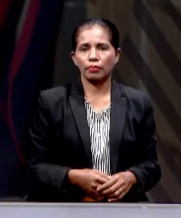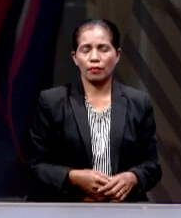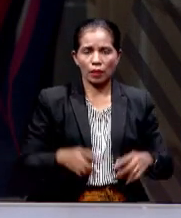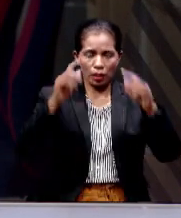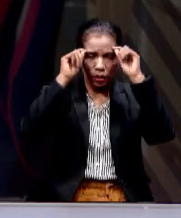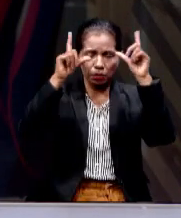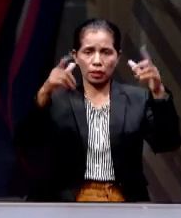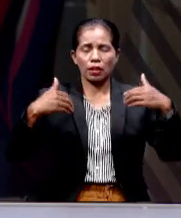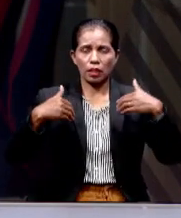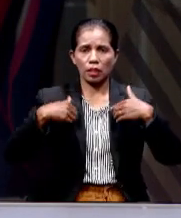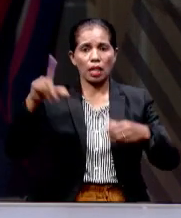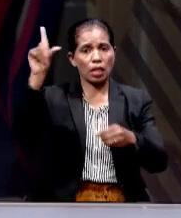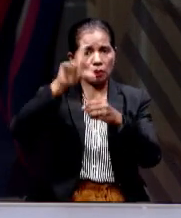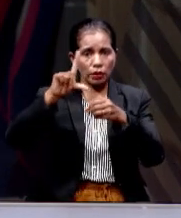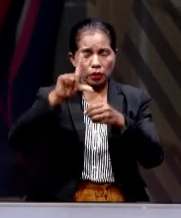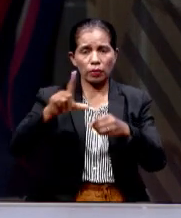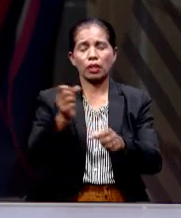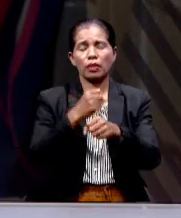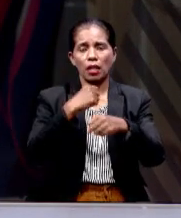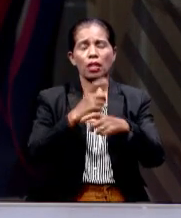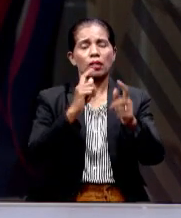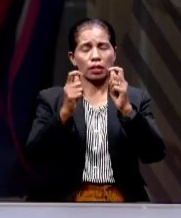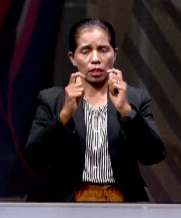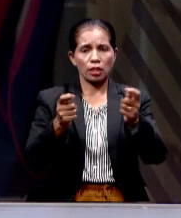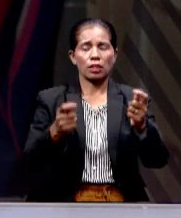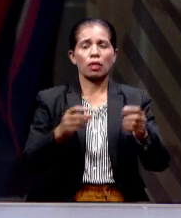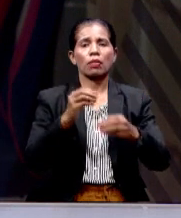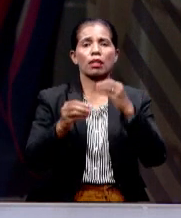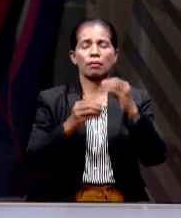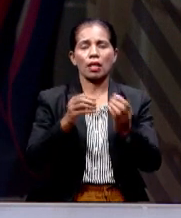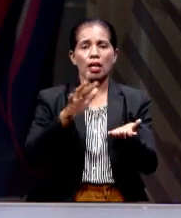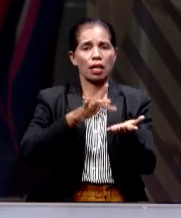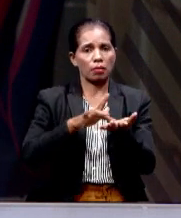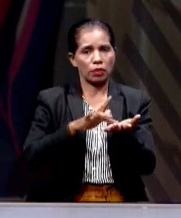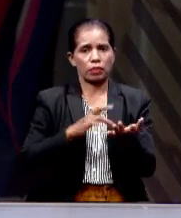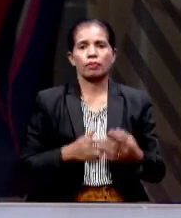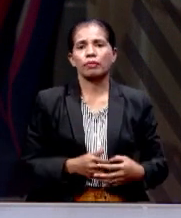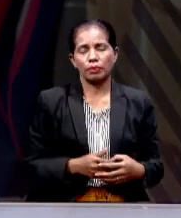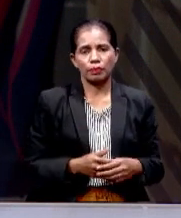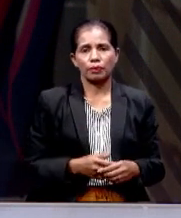Timor-Leste Iona Laboratório hodi halo teste ba kualidadi ai moruk.